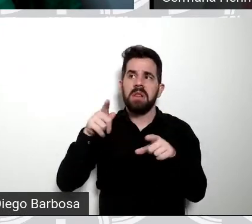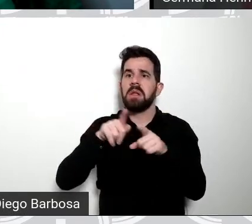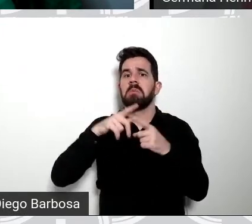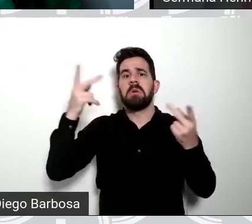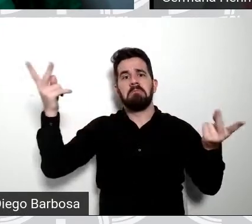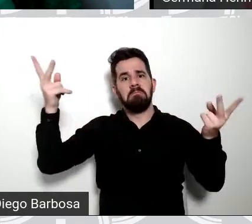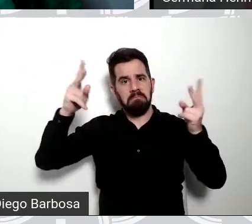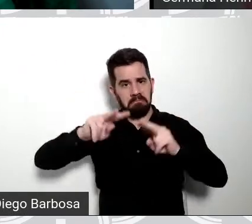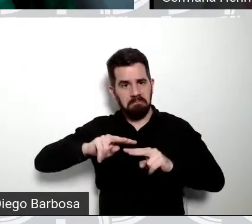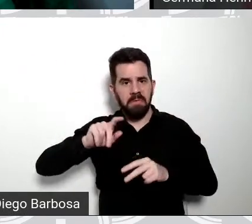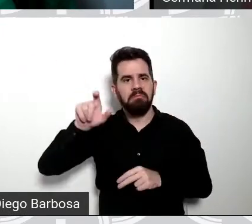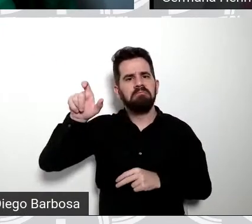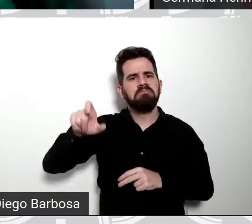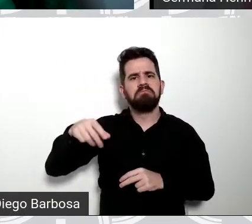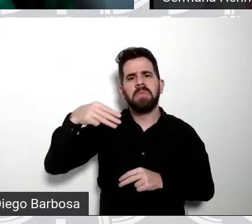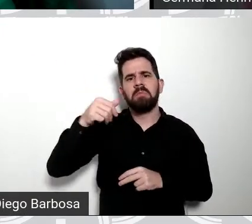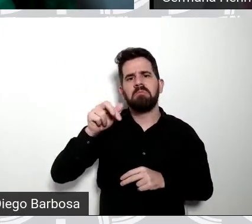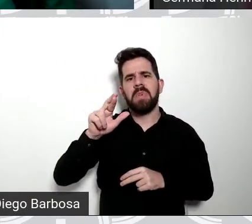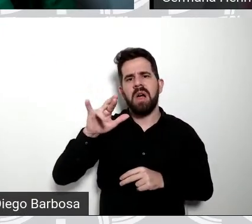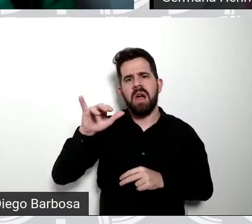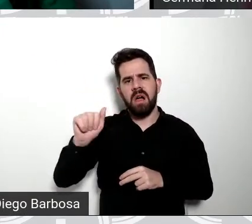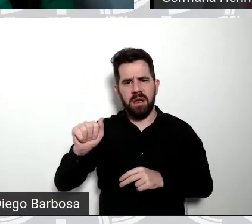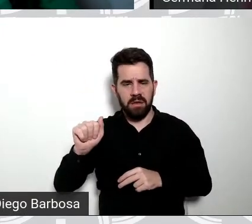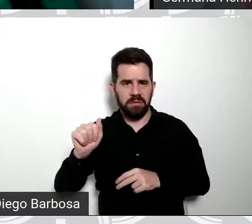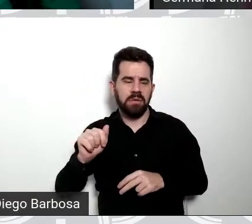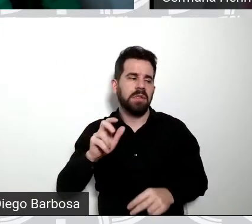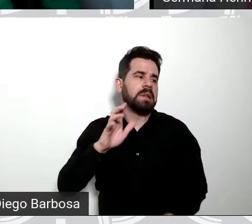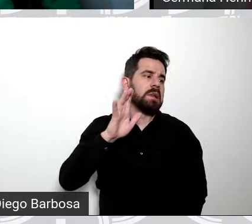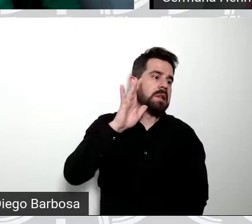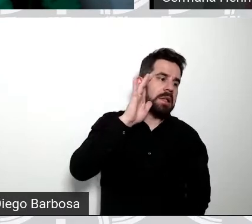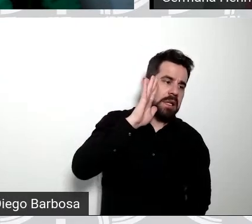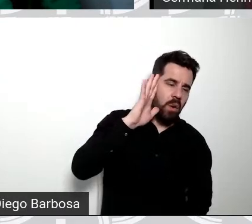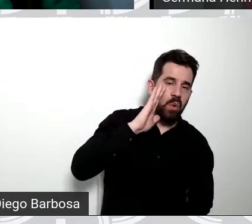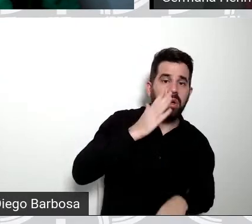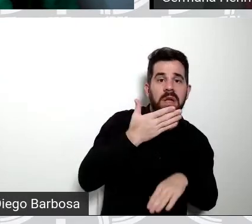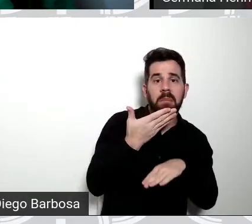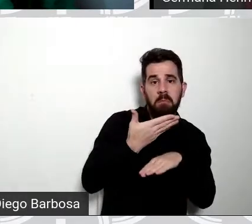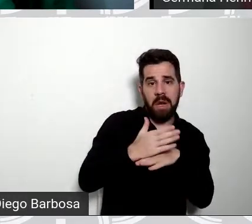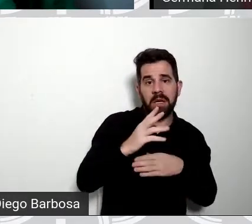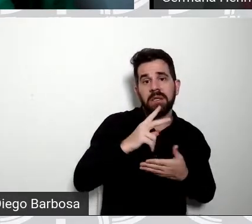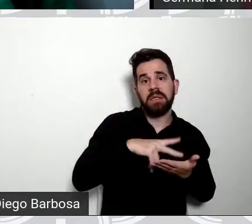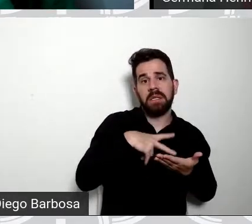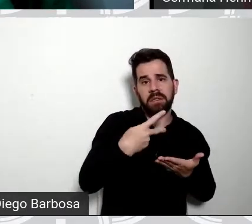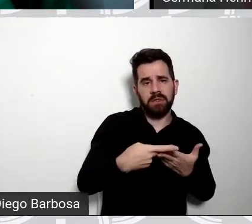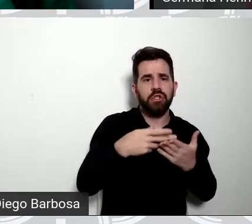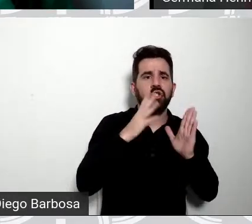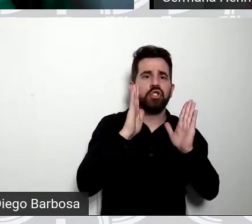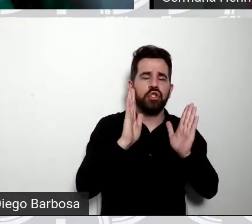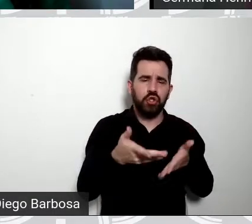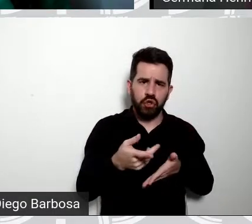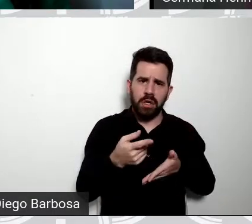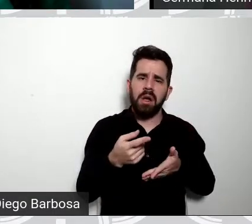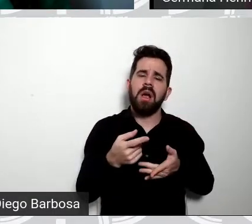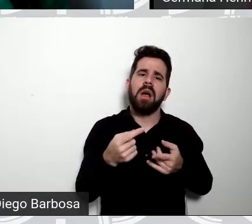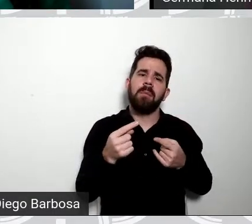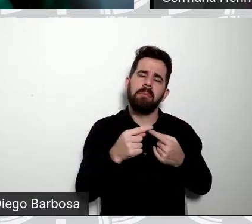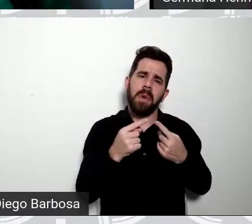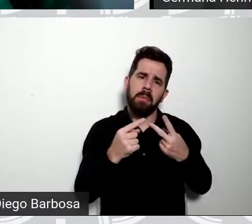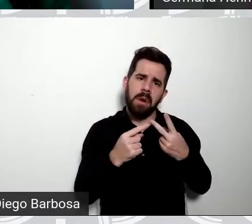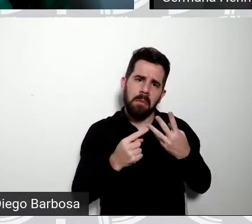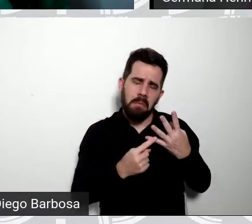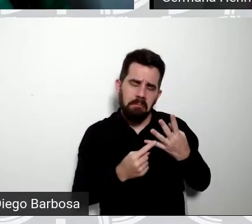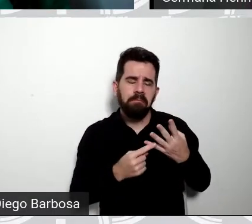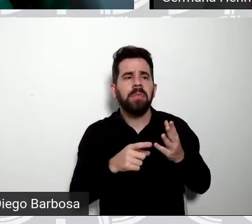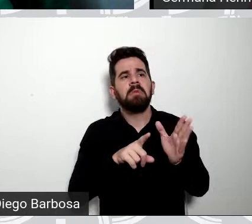pesquisas sobre teoria e prática de tradução, como nós vemos várias vezes, pesquisa sobre